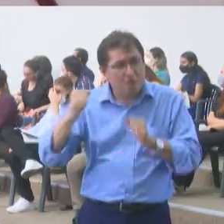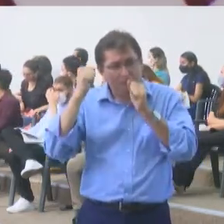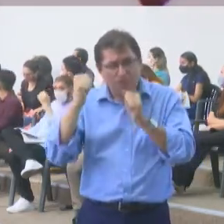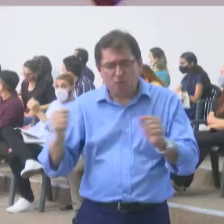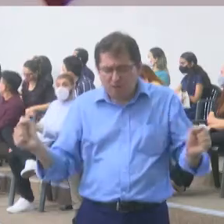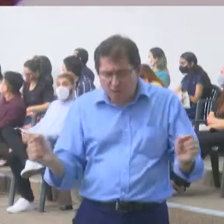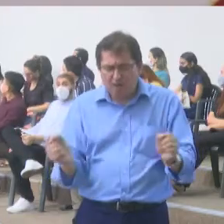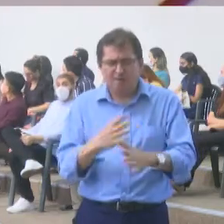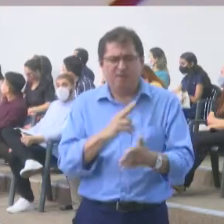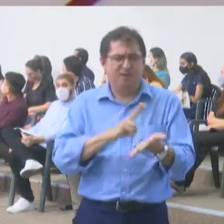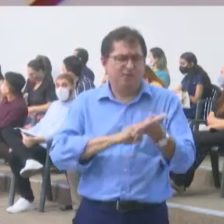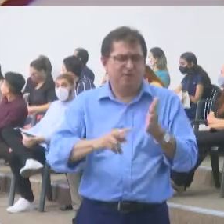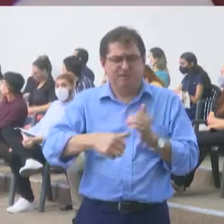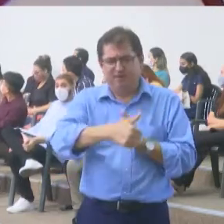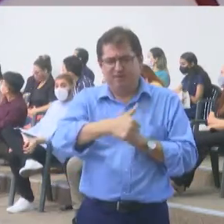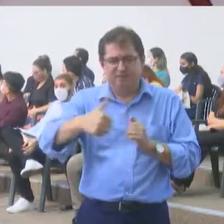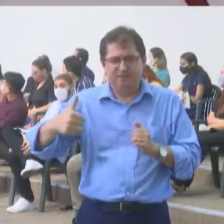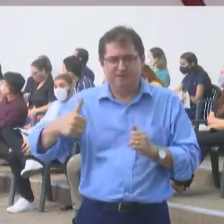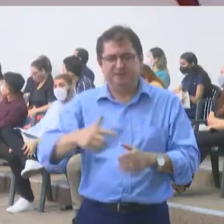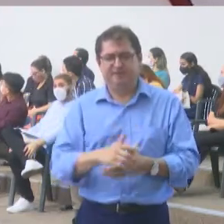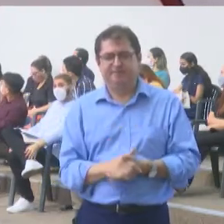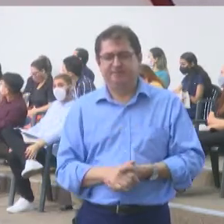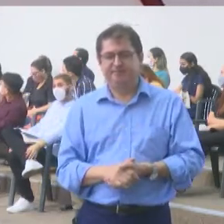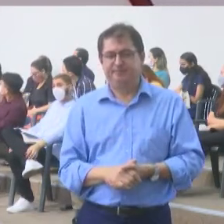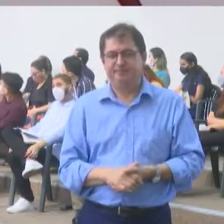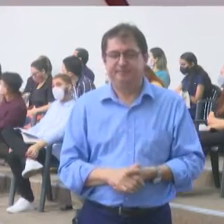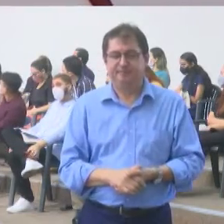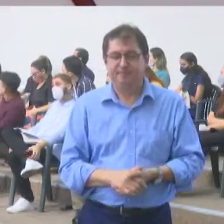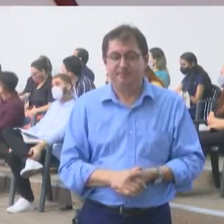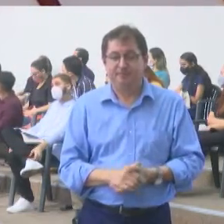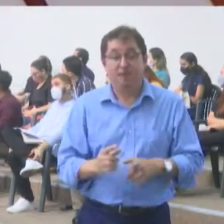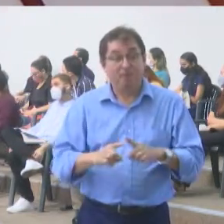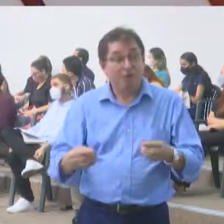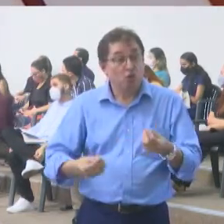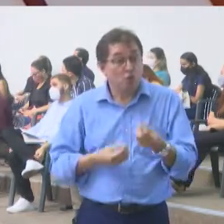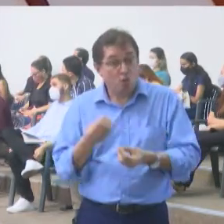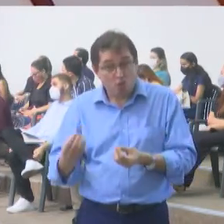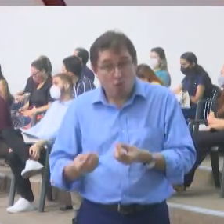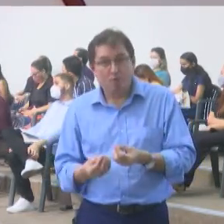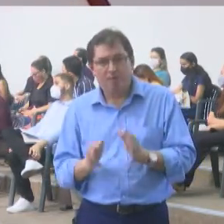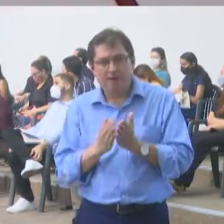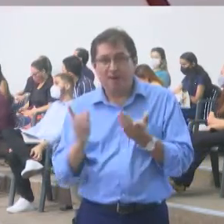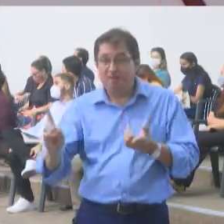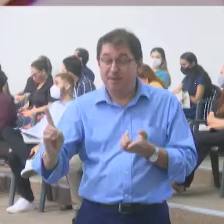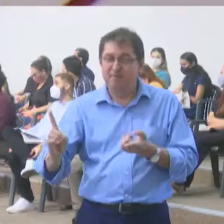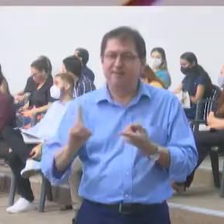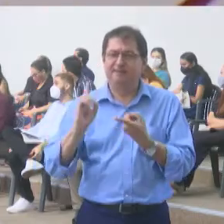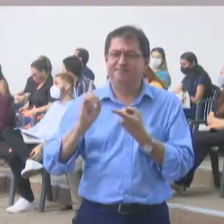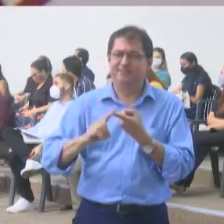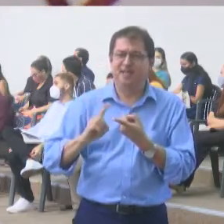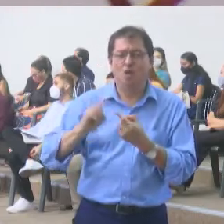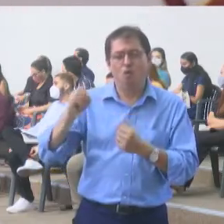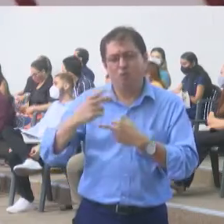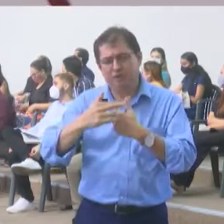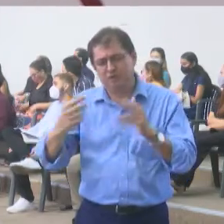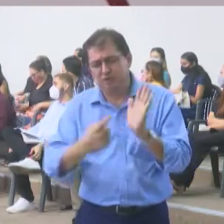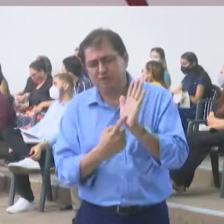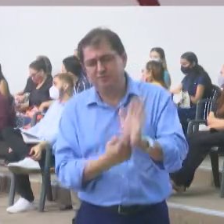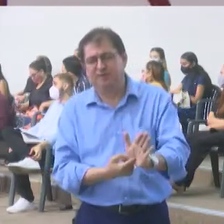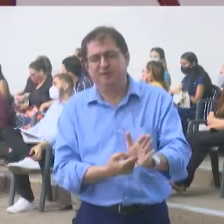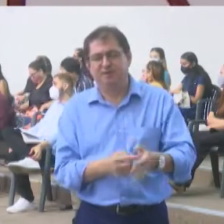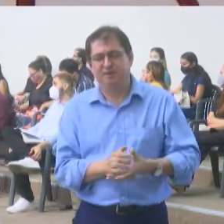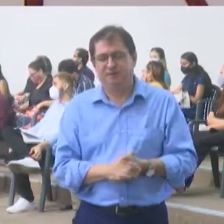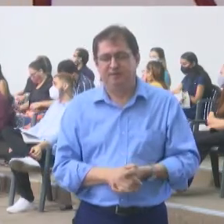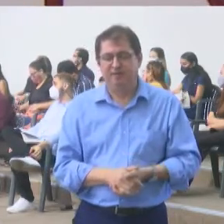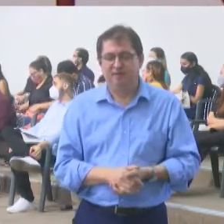aqui no versículo 11, casaram. Olha só que coisa linda, mas como a Bíblia sempre tem mais, a história continua mais um pouquinho.